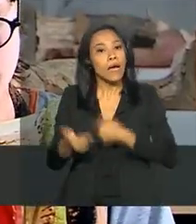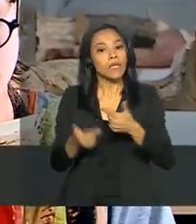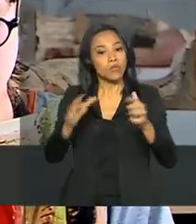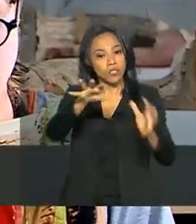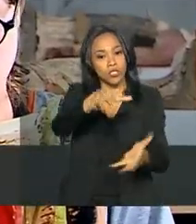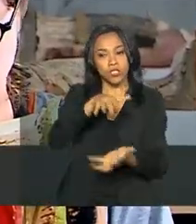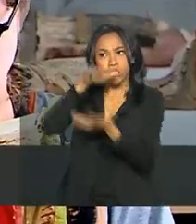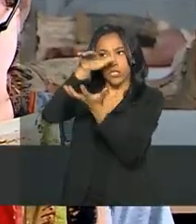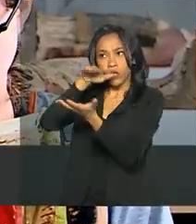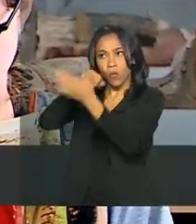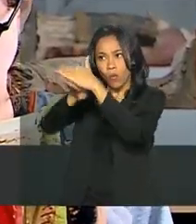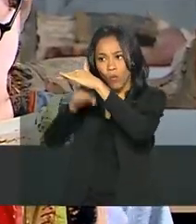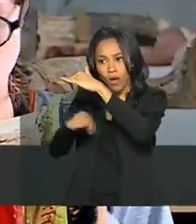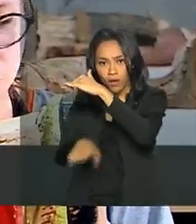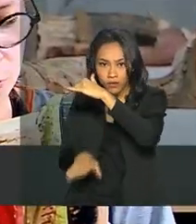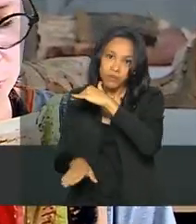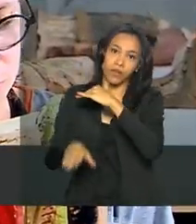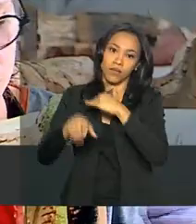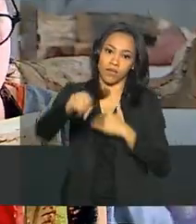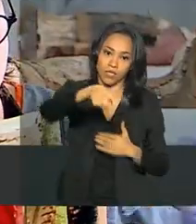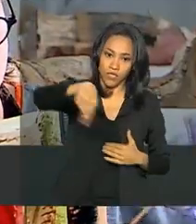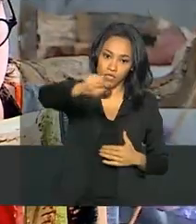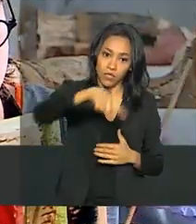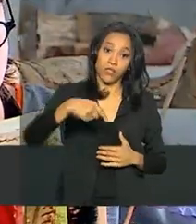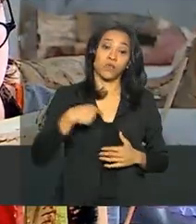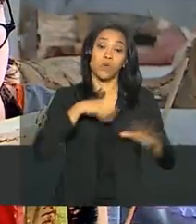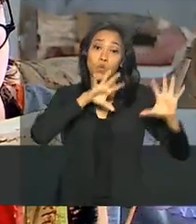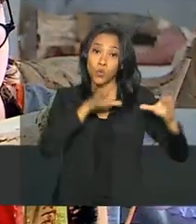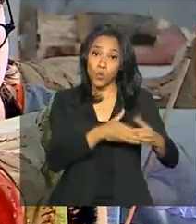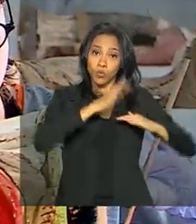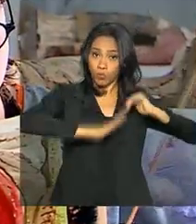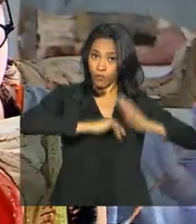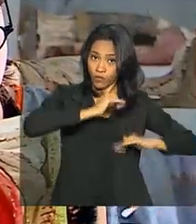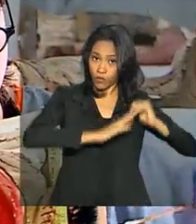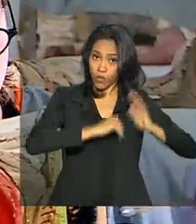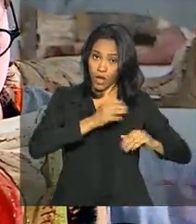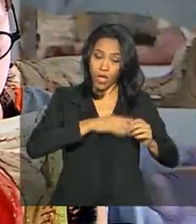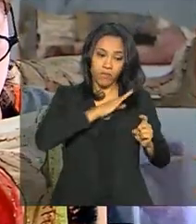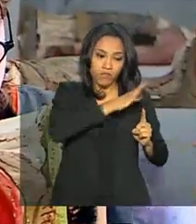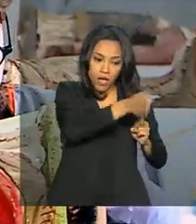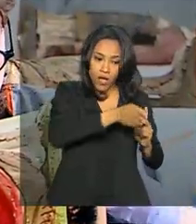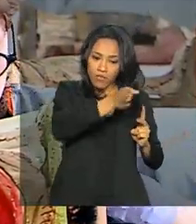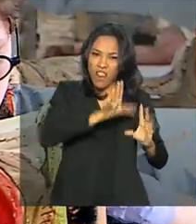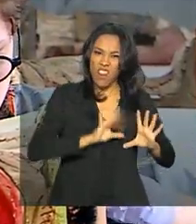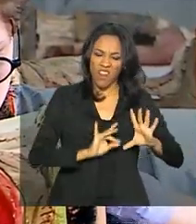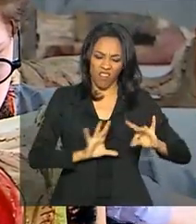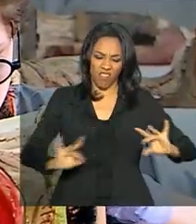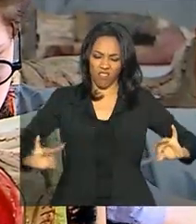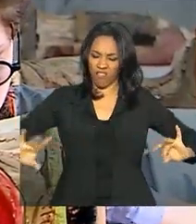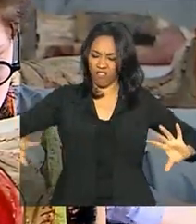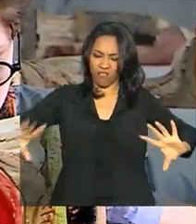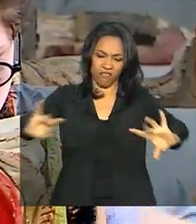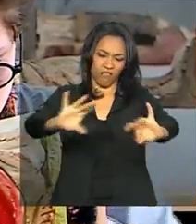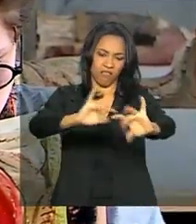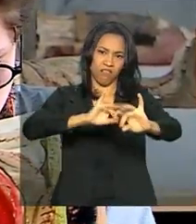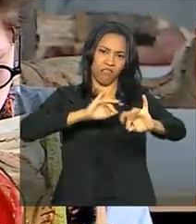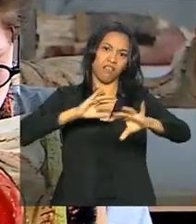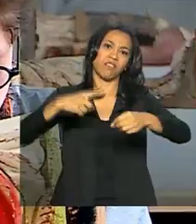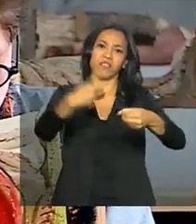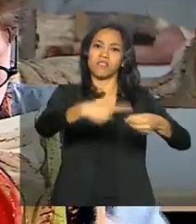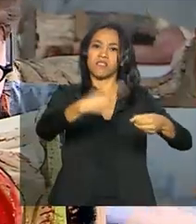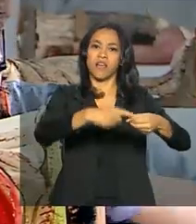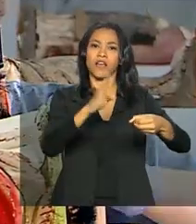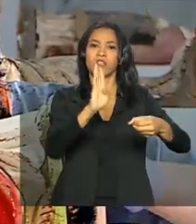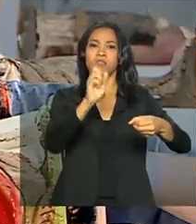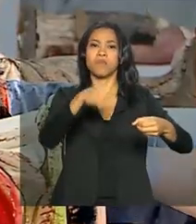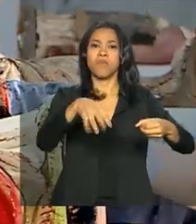das peças sacras, uma equipe de historiadores e antropólogos percorre todo o trajeto da lama para identificar impactos nas